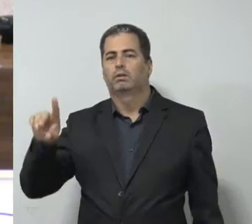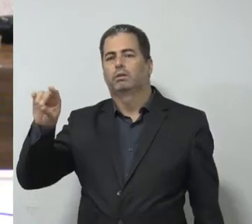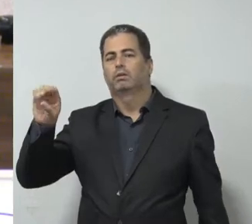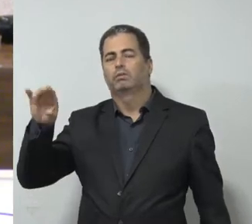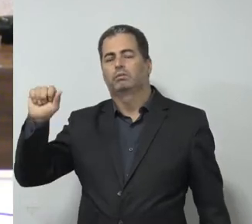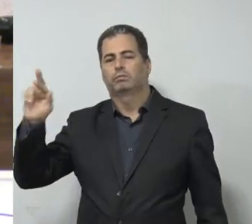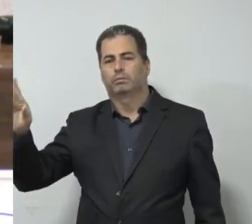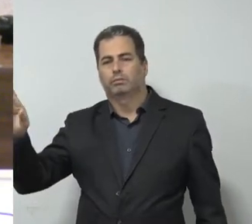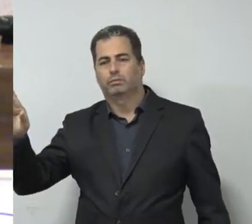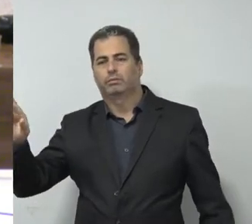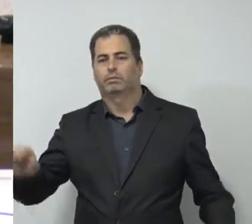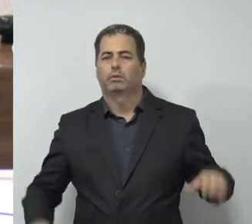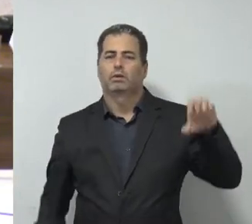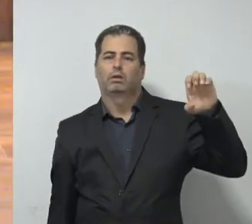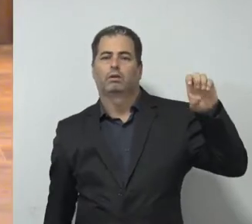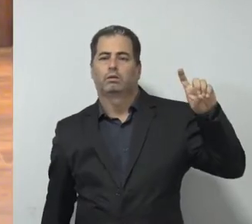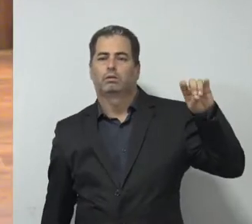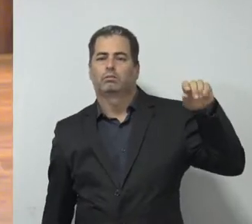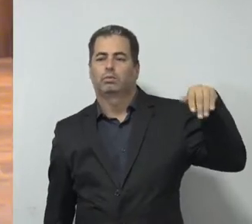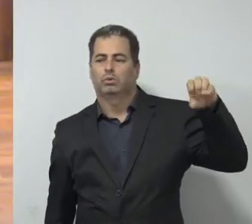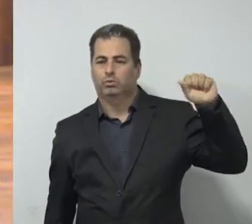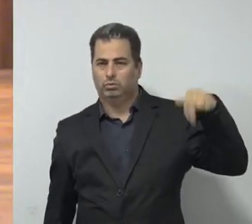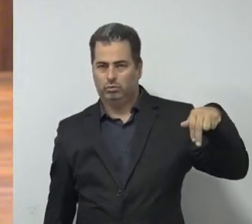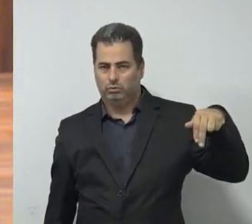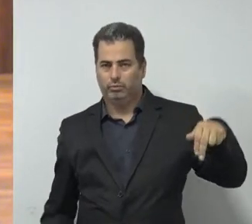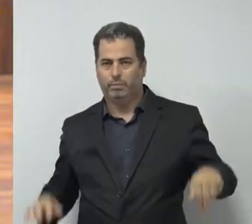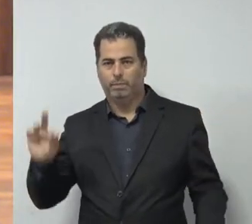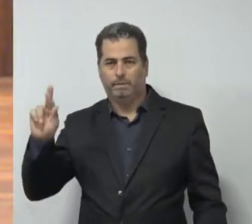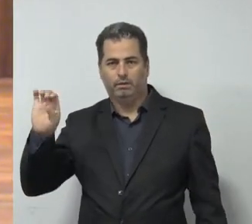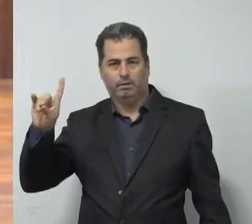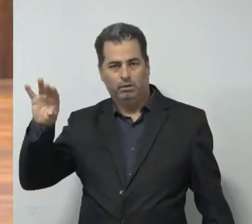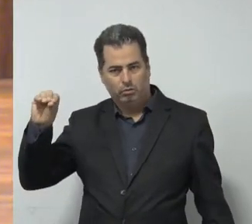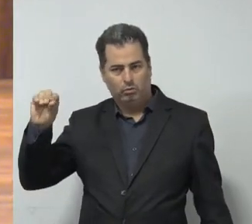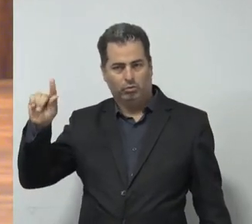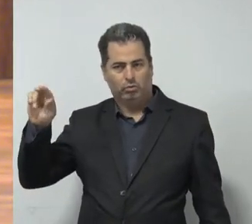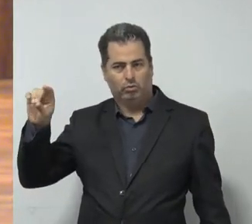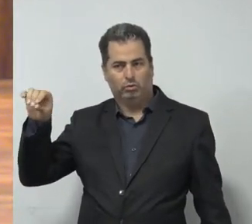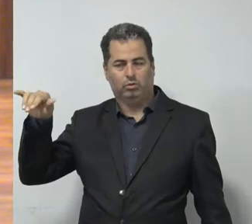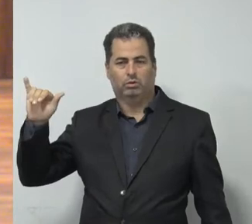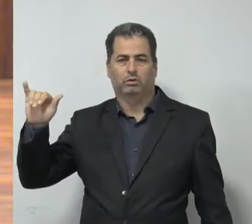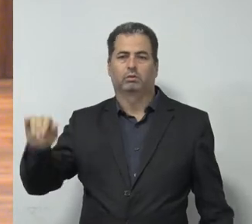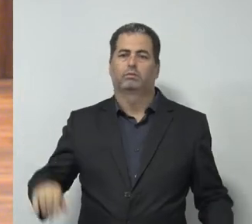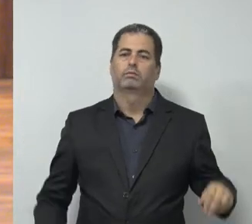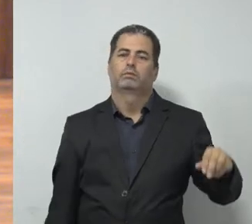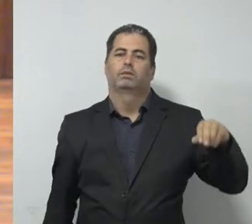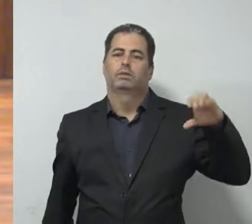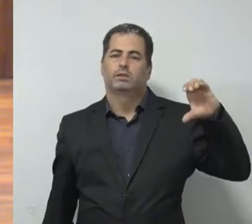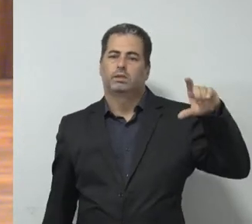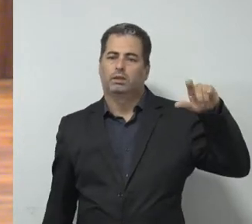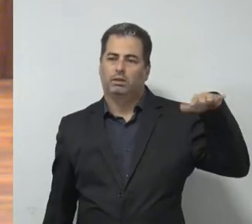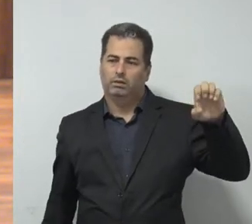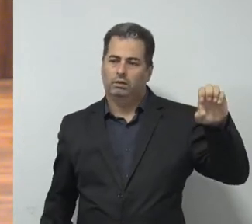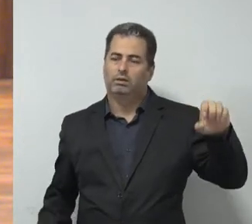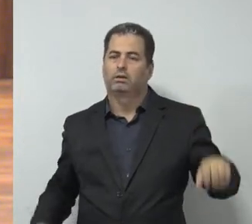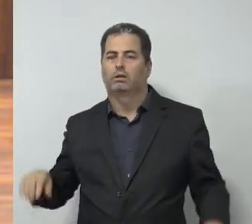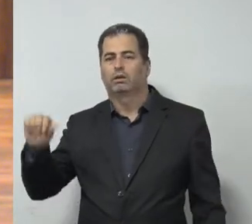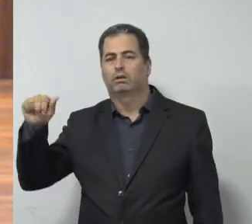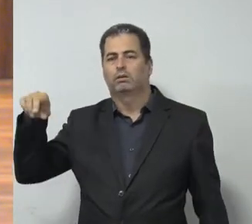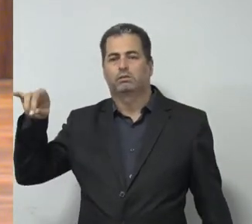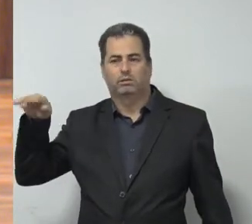Fortunato, vereador Edmilson, vereador Federico Godoy, vereadora Celiane, vereador André